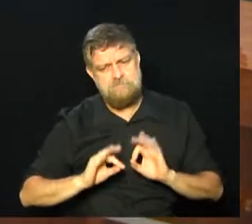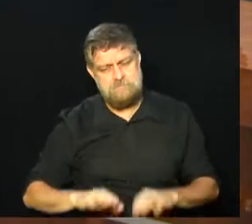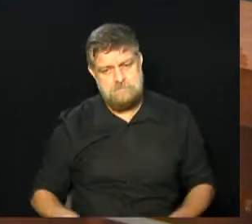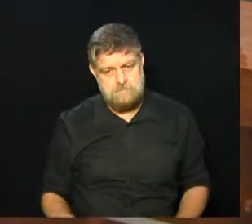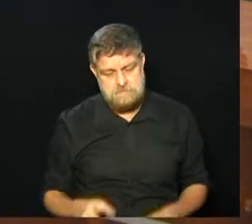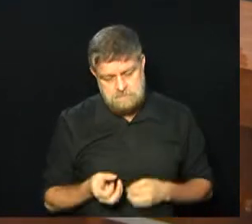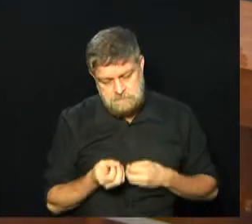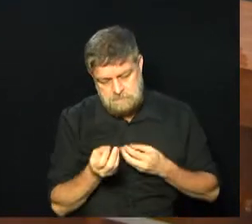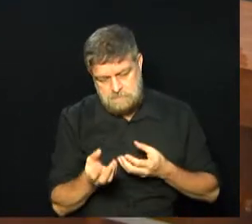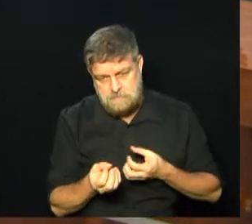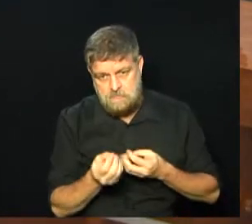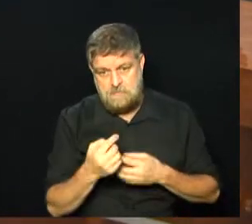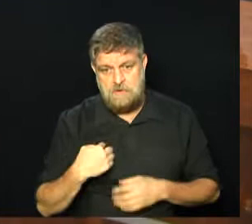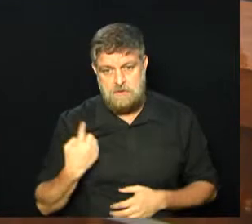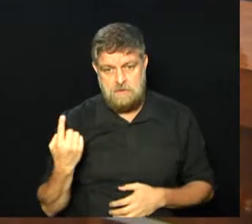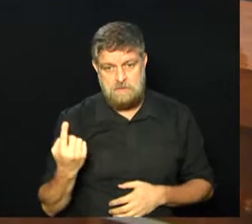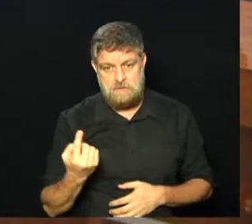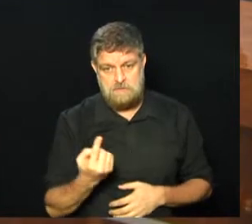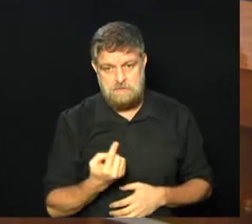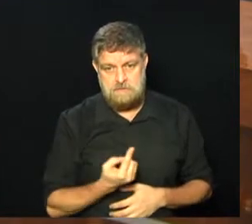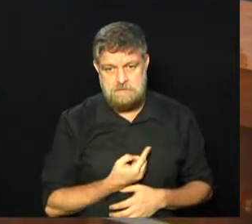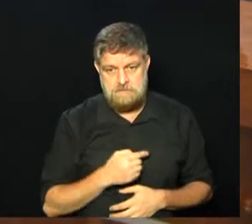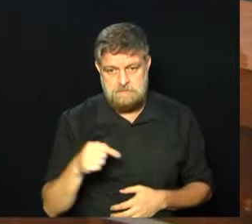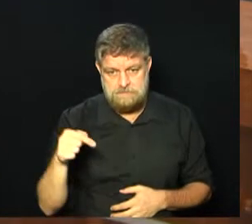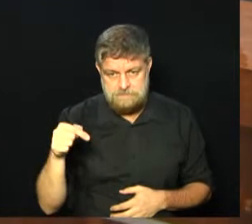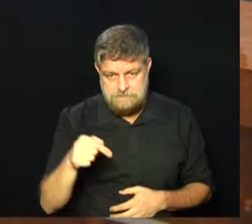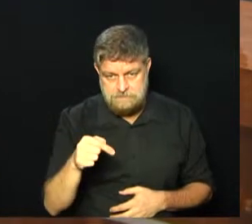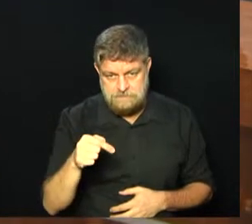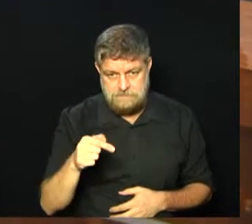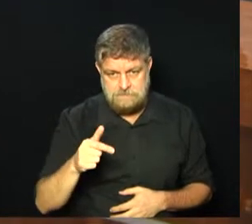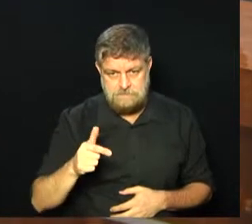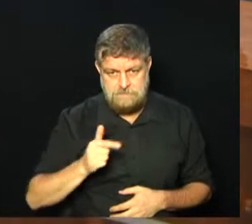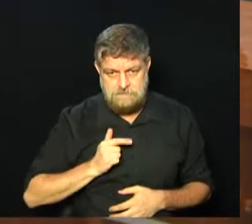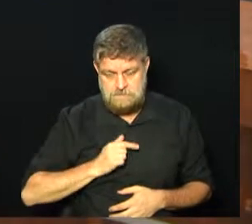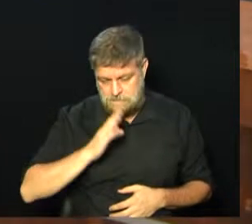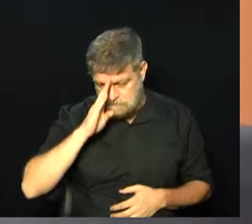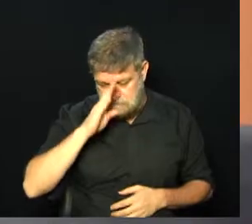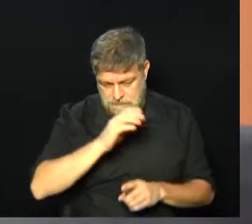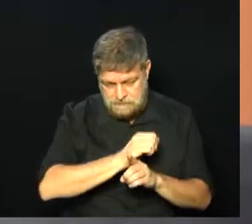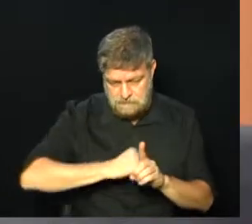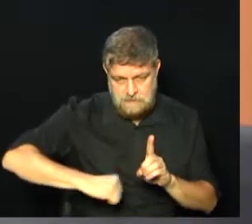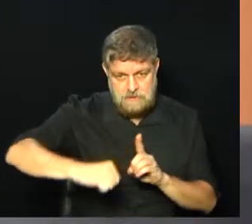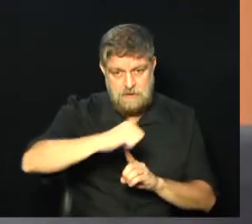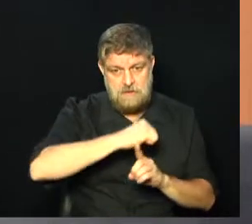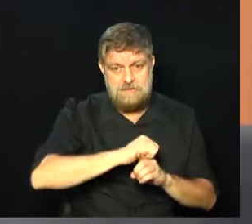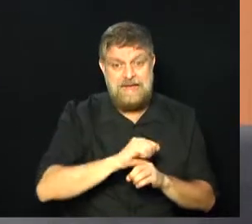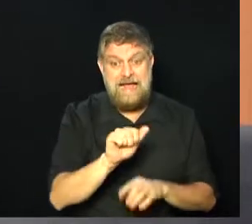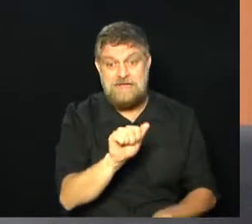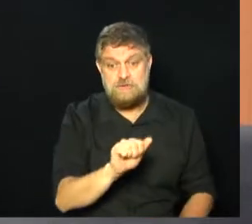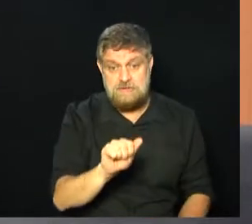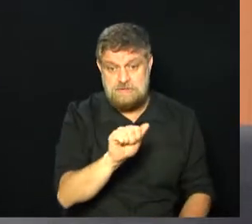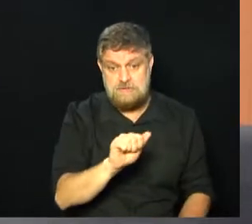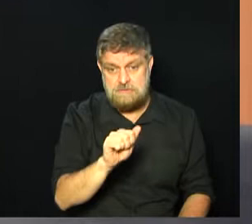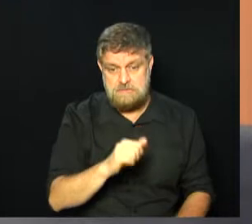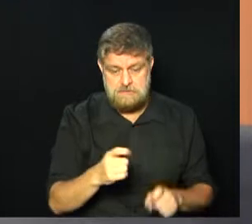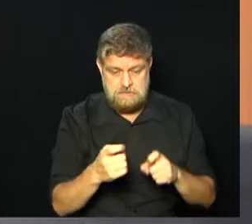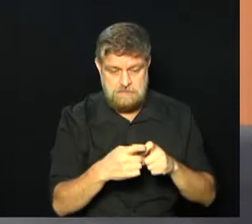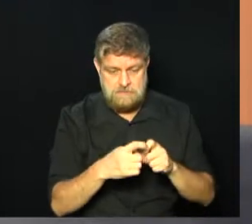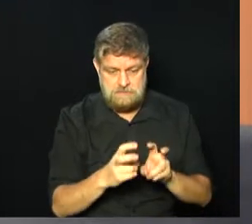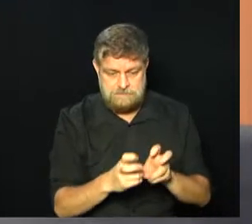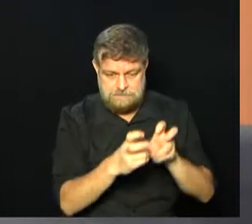que a gente preconiza, que as principais sociedades, não só de urologia, de oncologia, falam